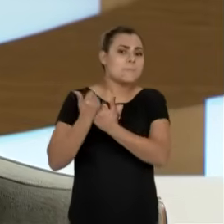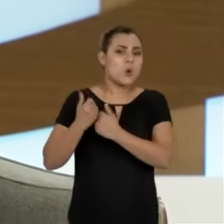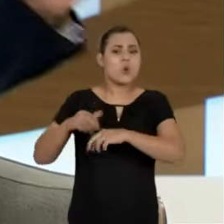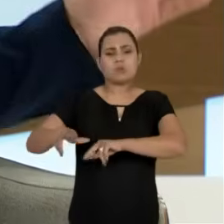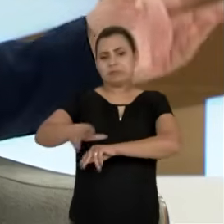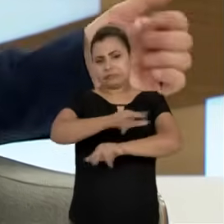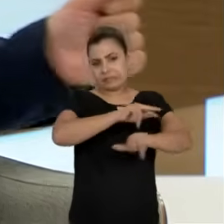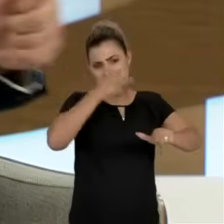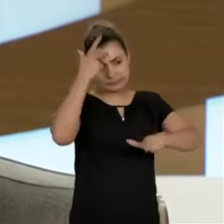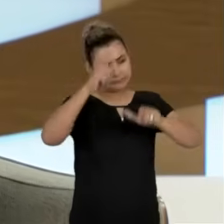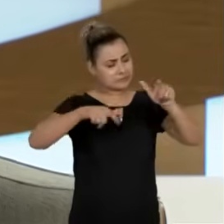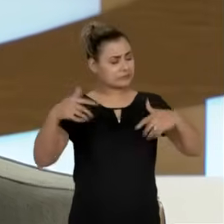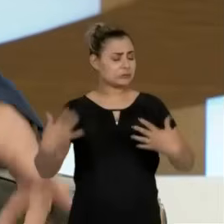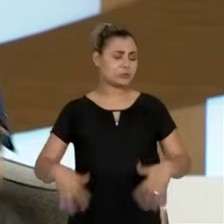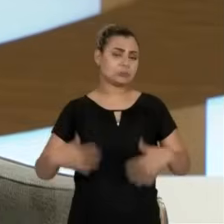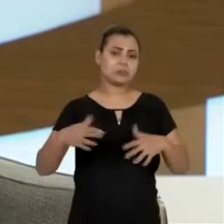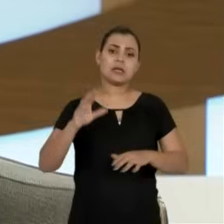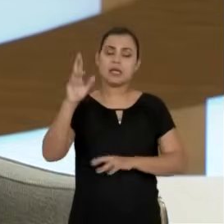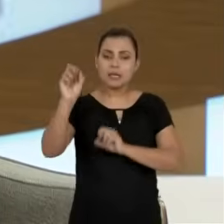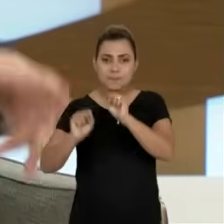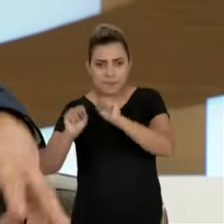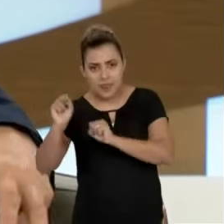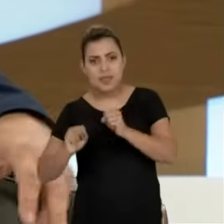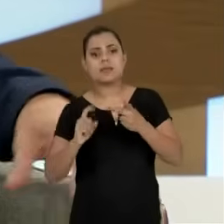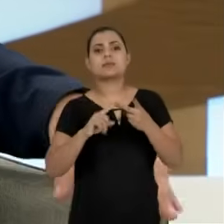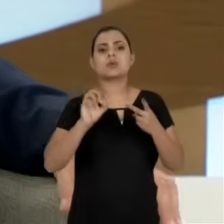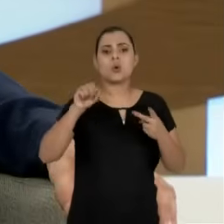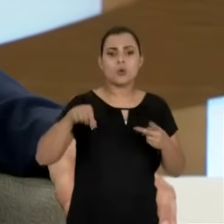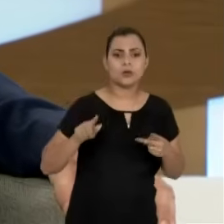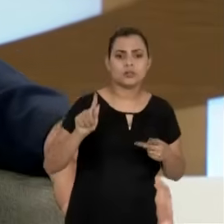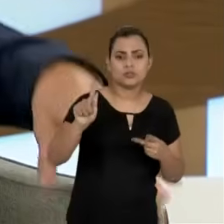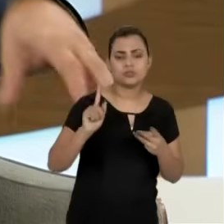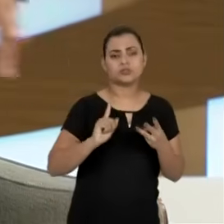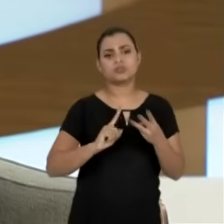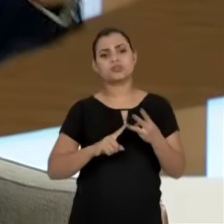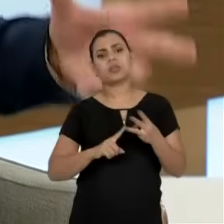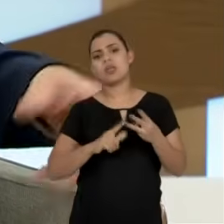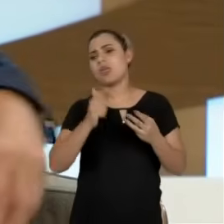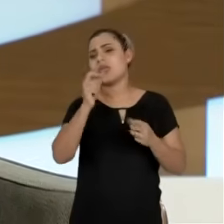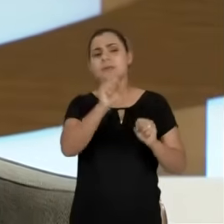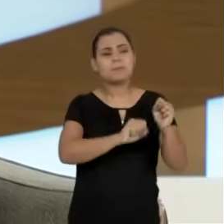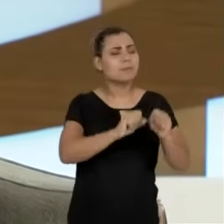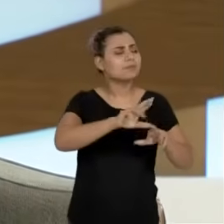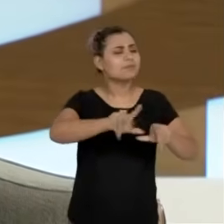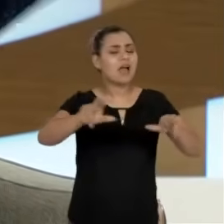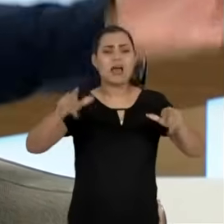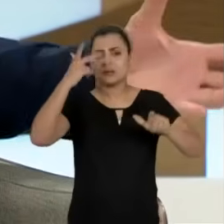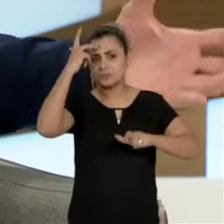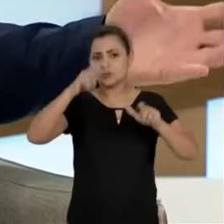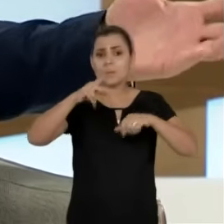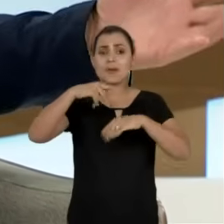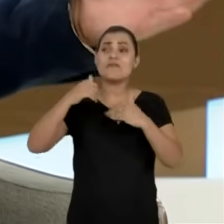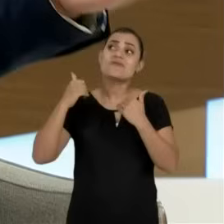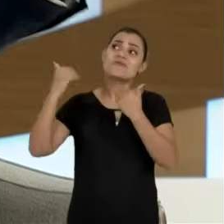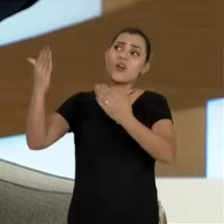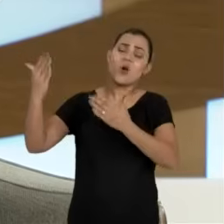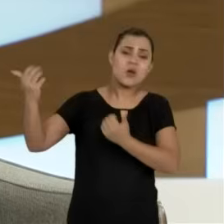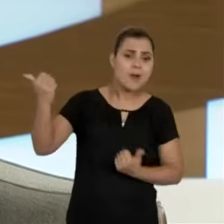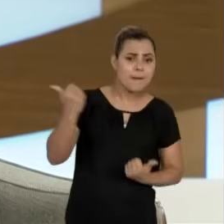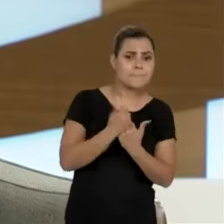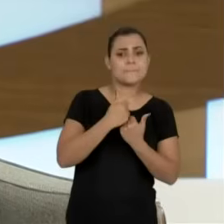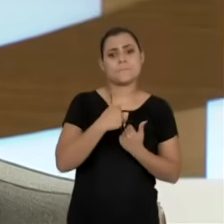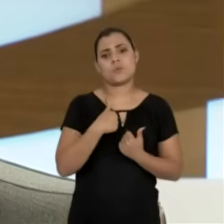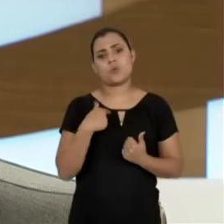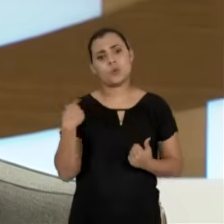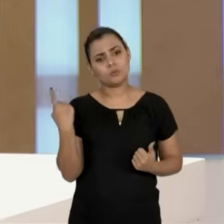todas as redes, né? Empreendedores, ONGs, não ONGs, empresas, Anistia Internacional,